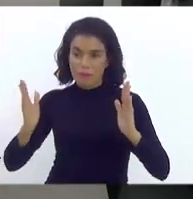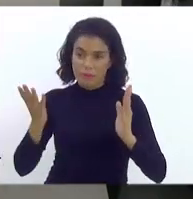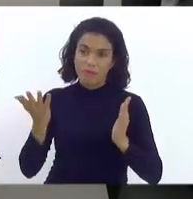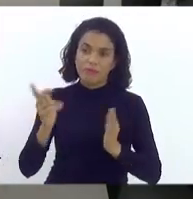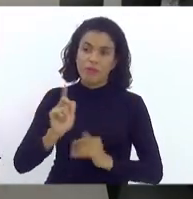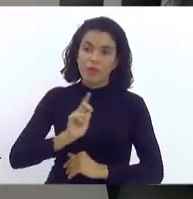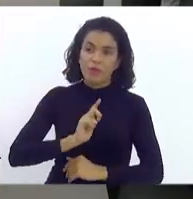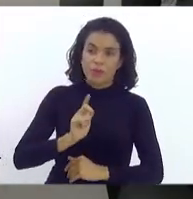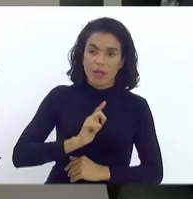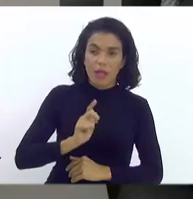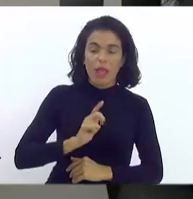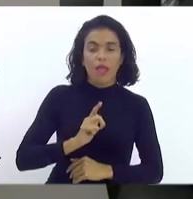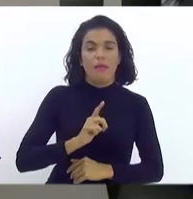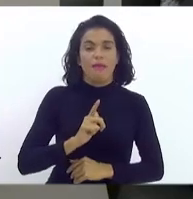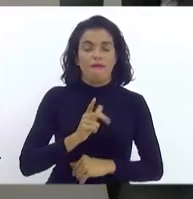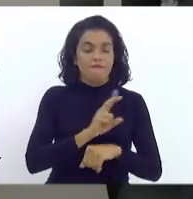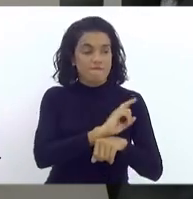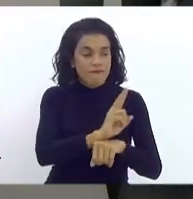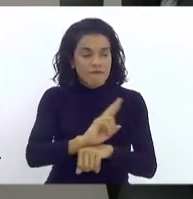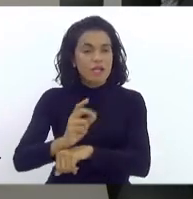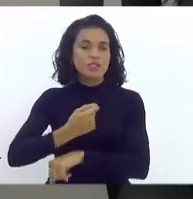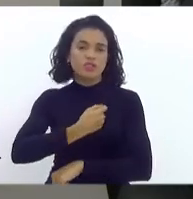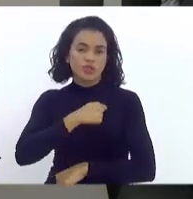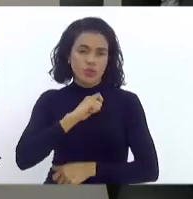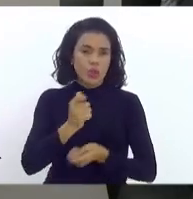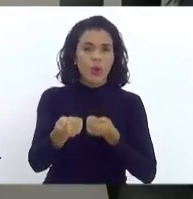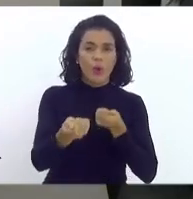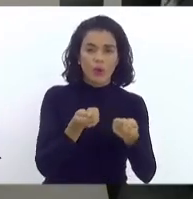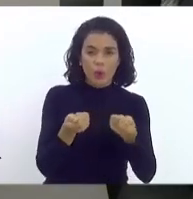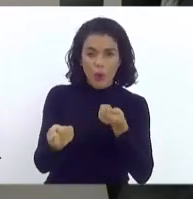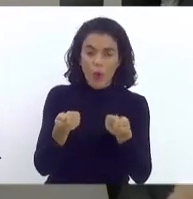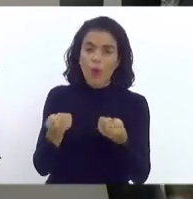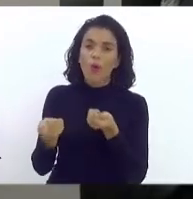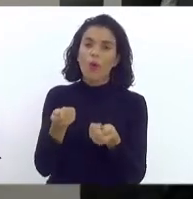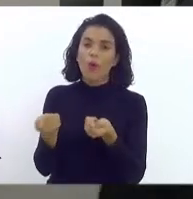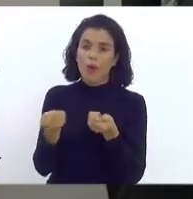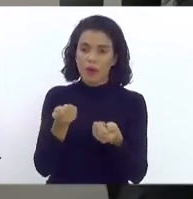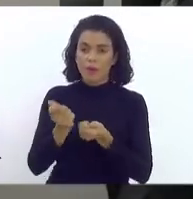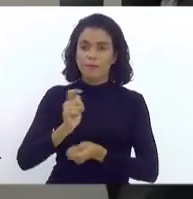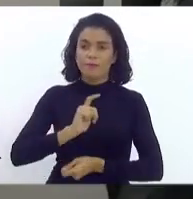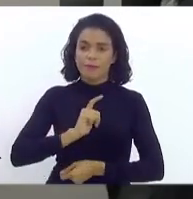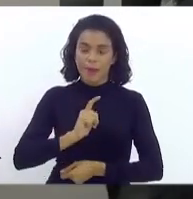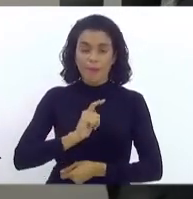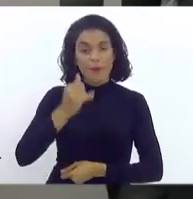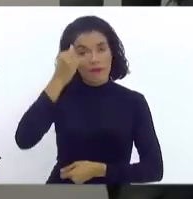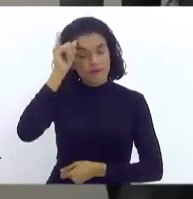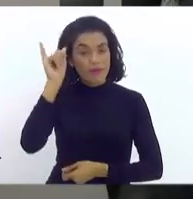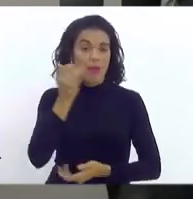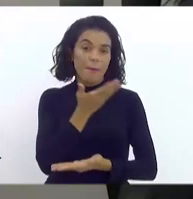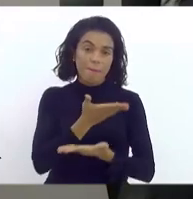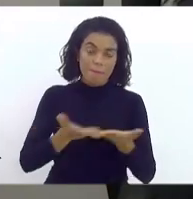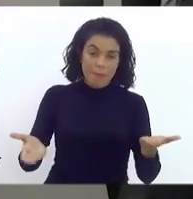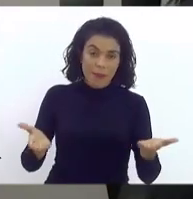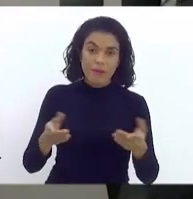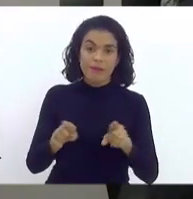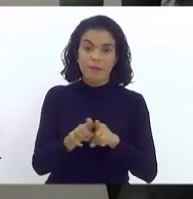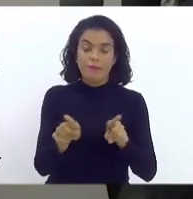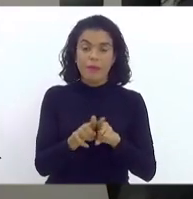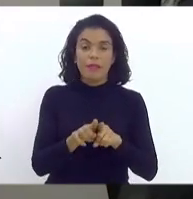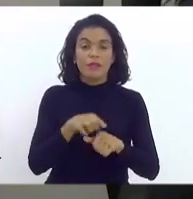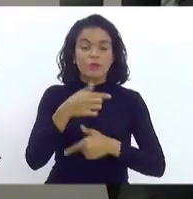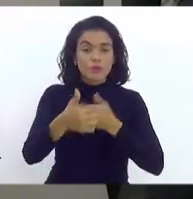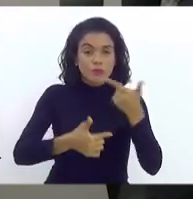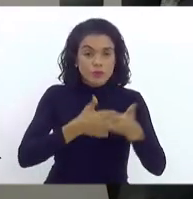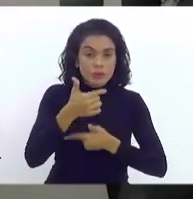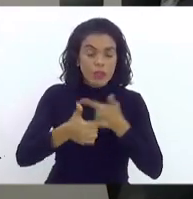gente faz resseguimento de rede periódico, faz todo um controle para evitar essas perdas e todas as operações não